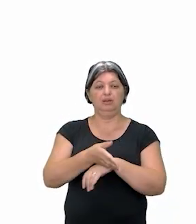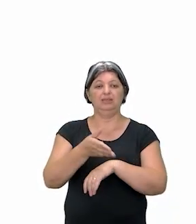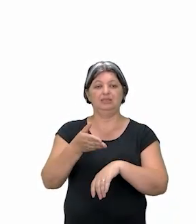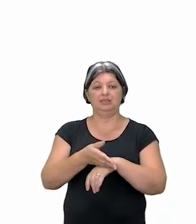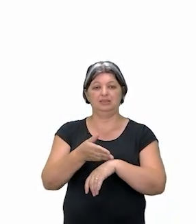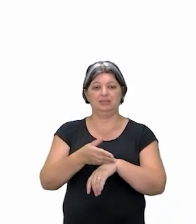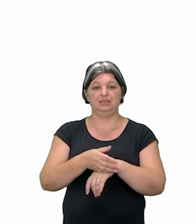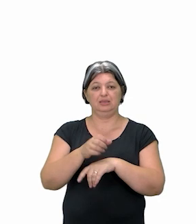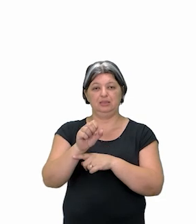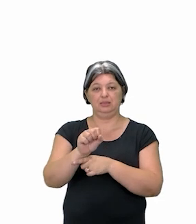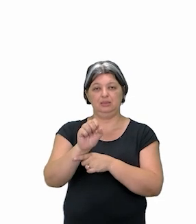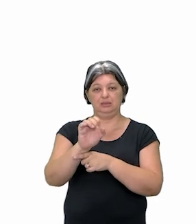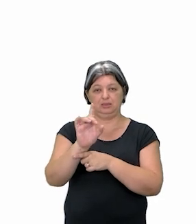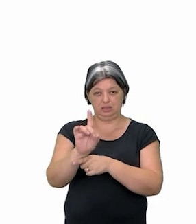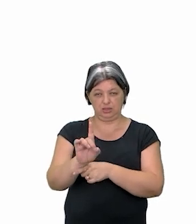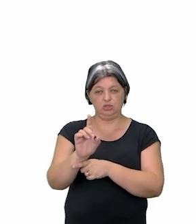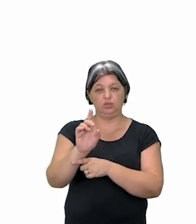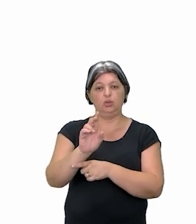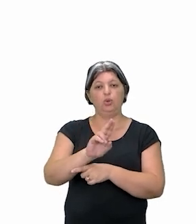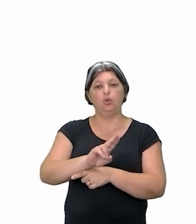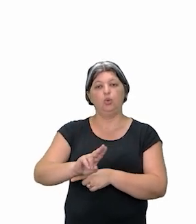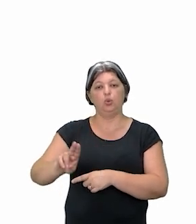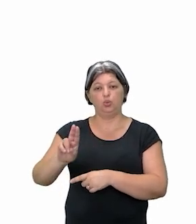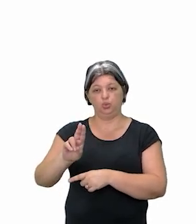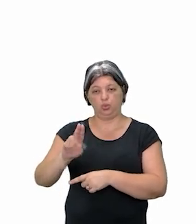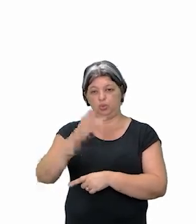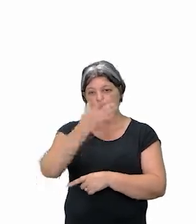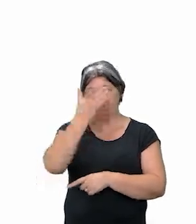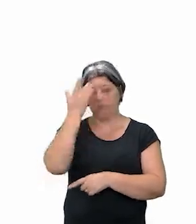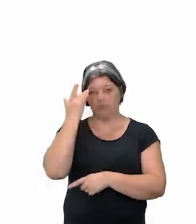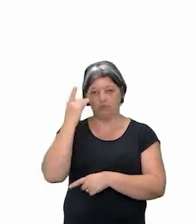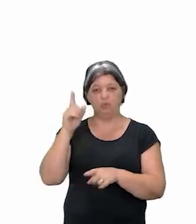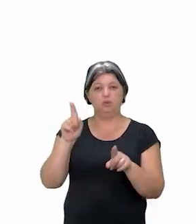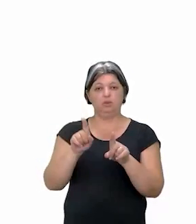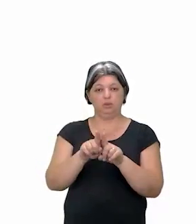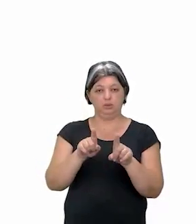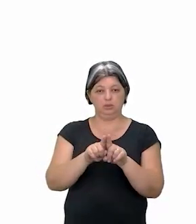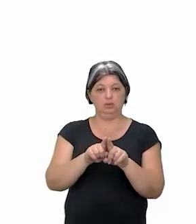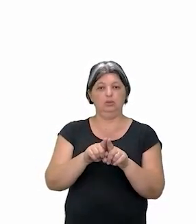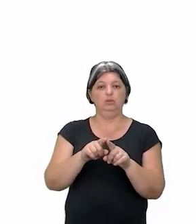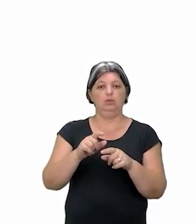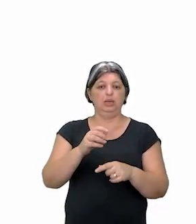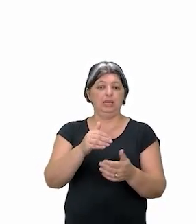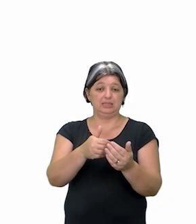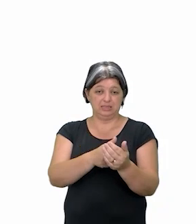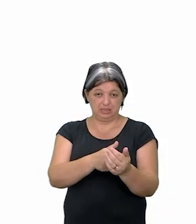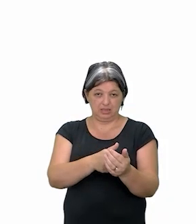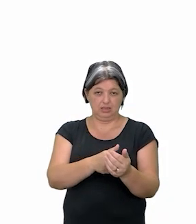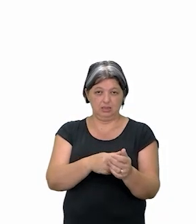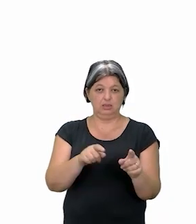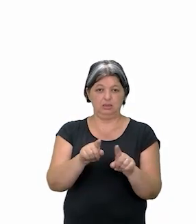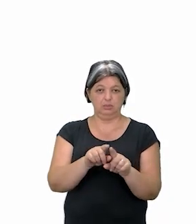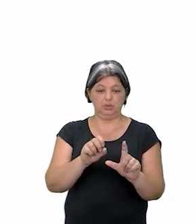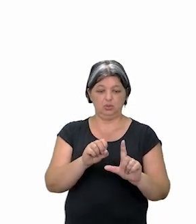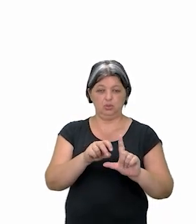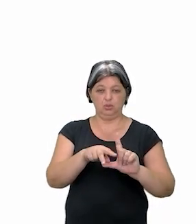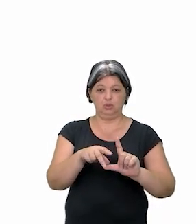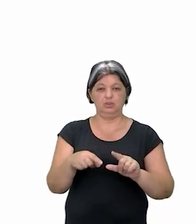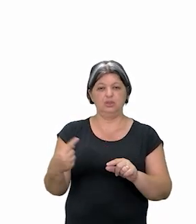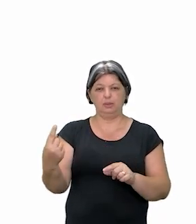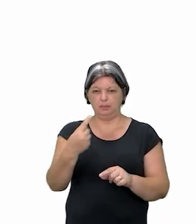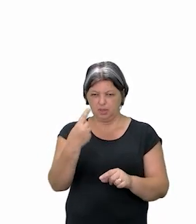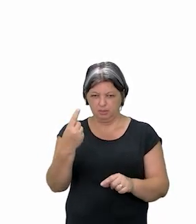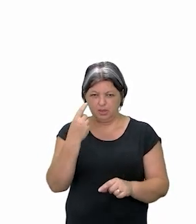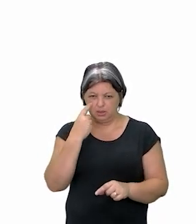Tem lá o nome de usuário, tem lá a senha, imagino que vocês já estão muito habituados a entrar. Caso seja o seu primeiro acesso, olha lá embaixo,